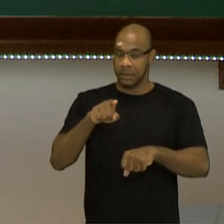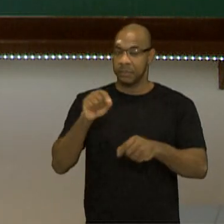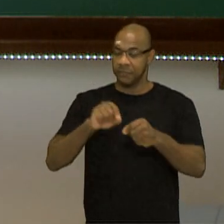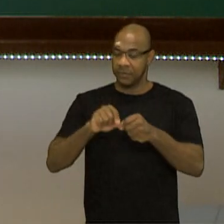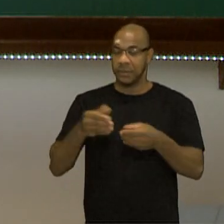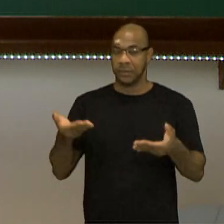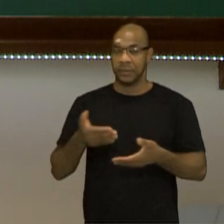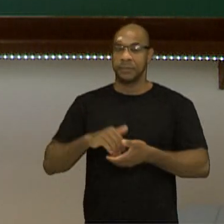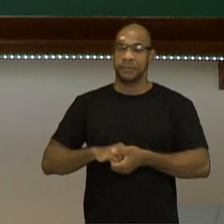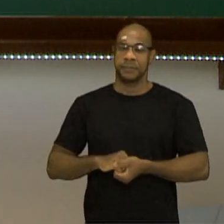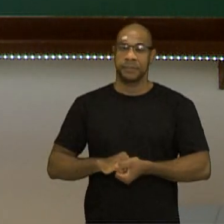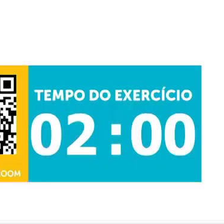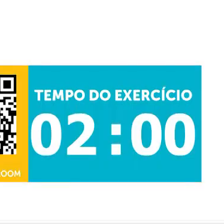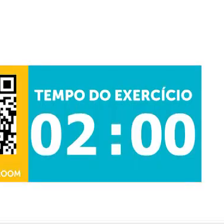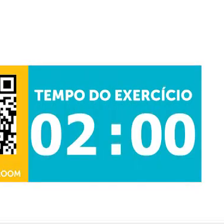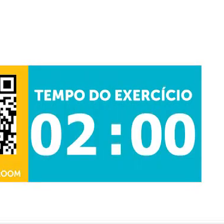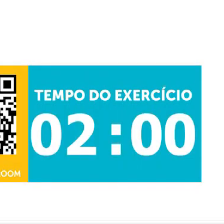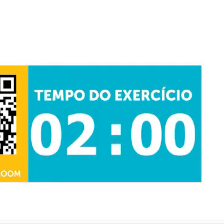faça isso.